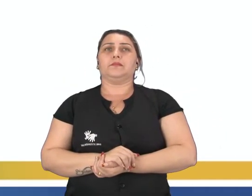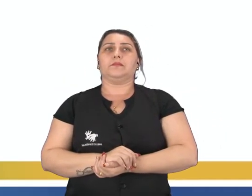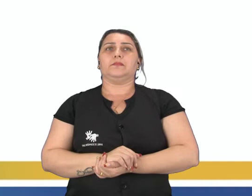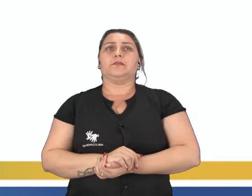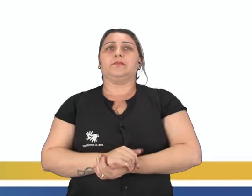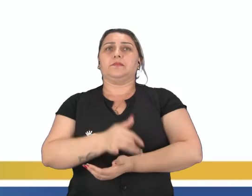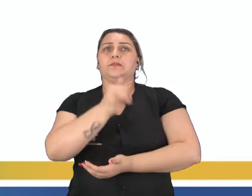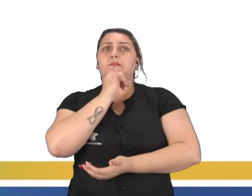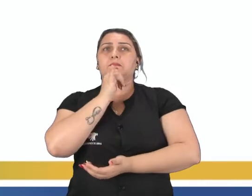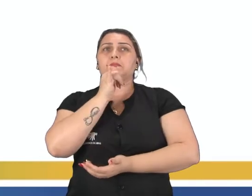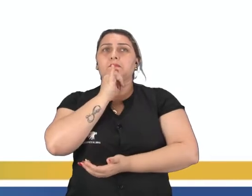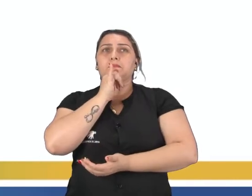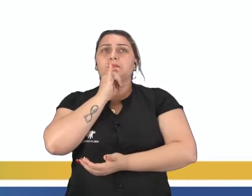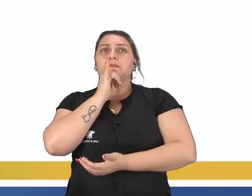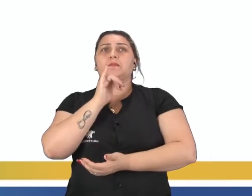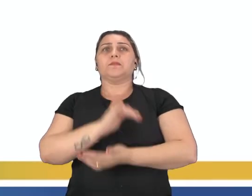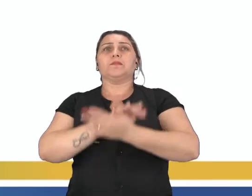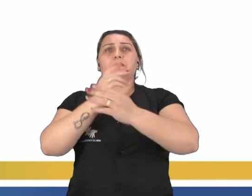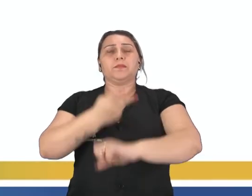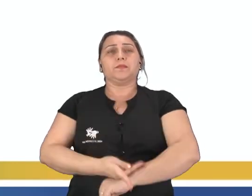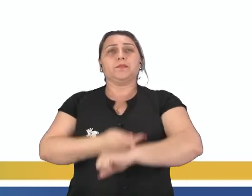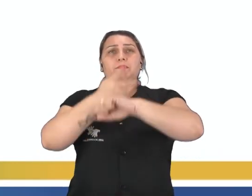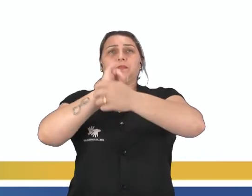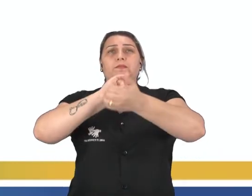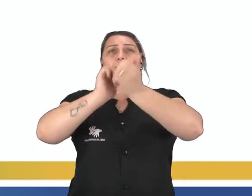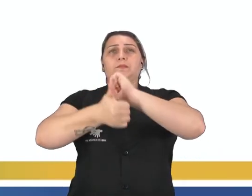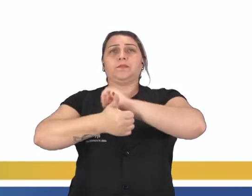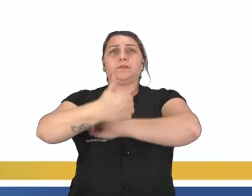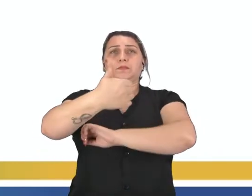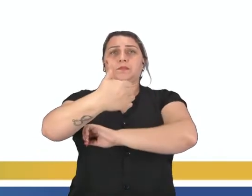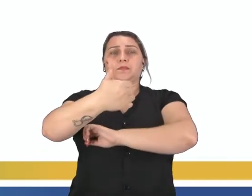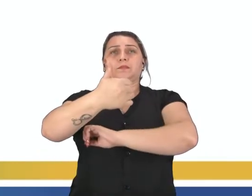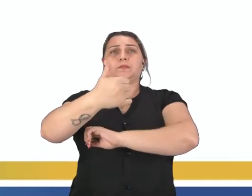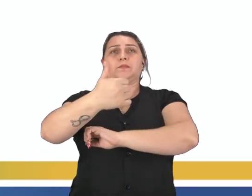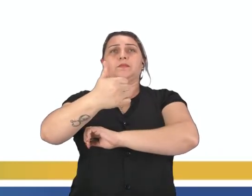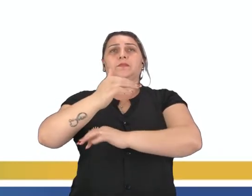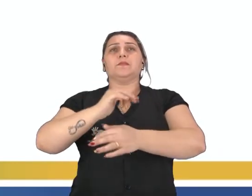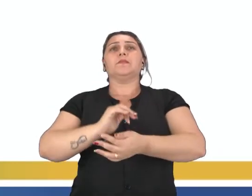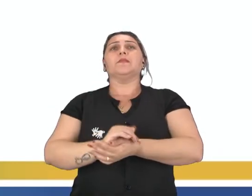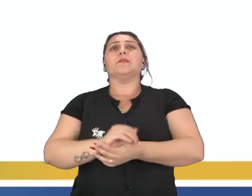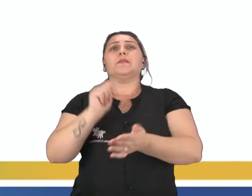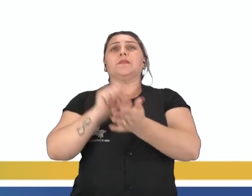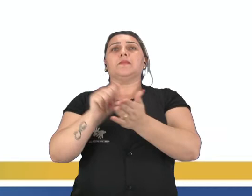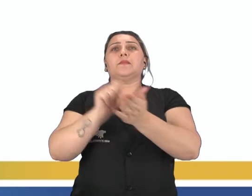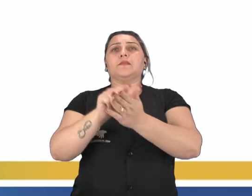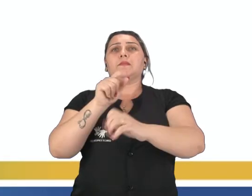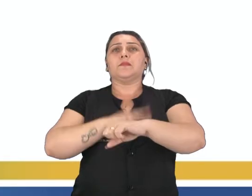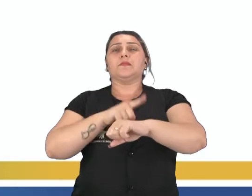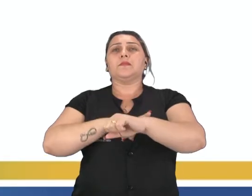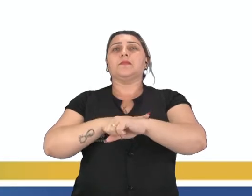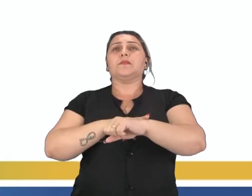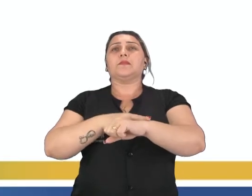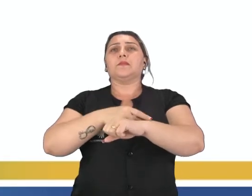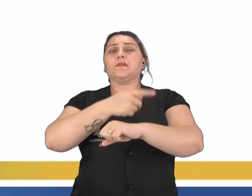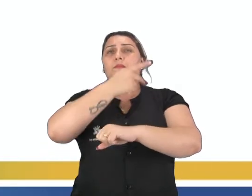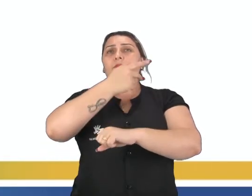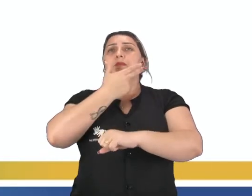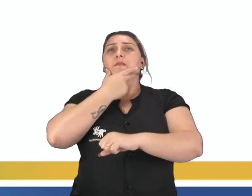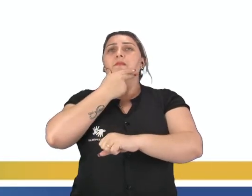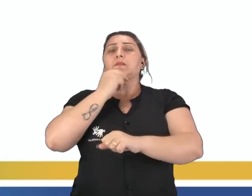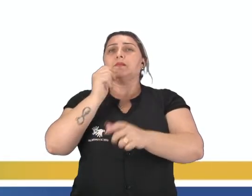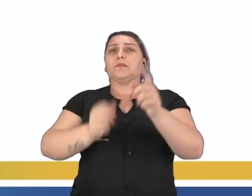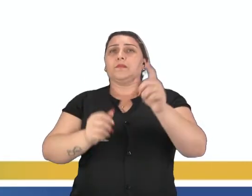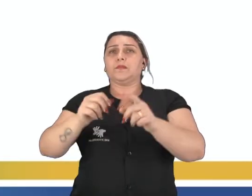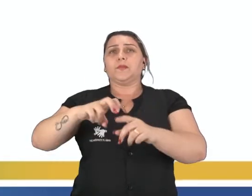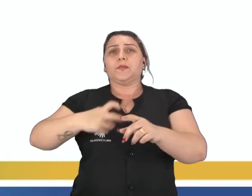0,001. Um exemplo, nos campeonatos de Fórmula 1, o registro do tempo que um piloto leva para completar uma volta